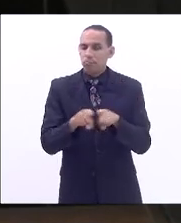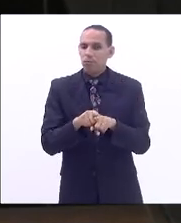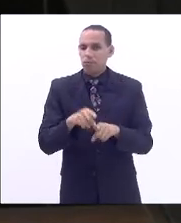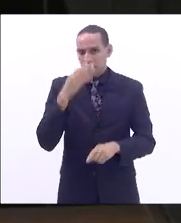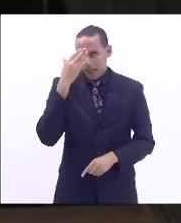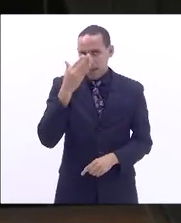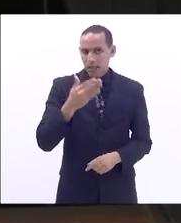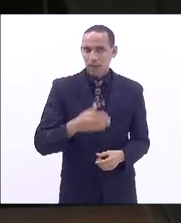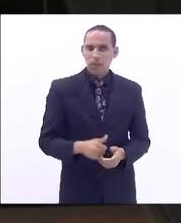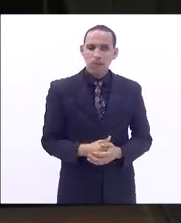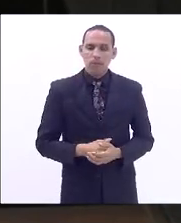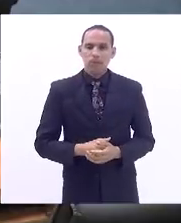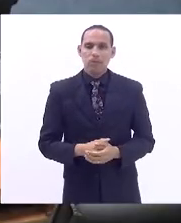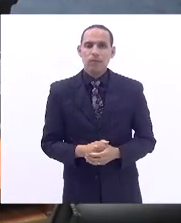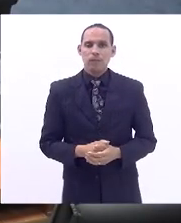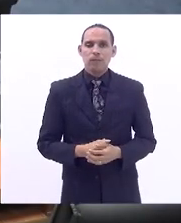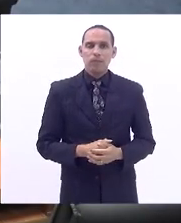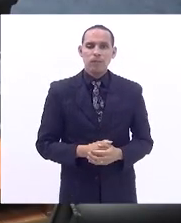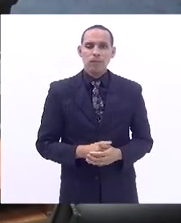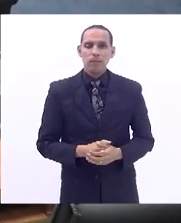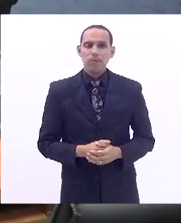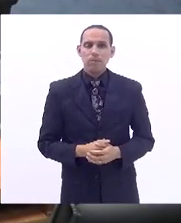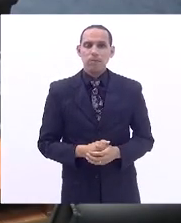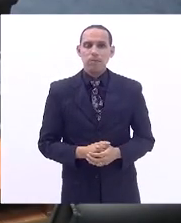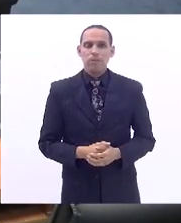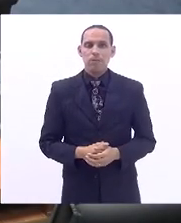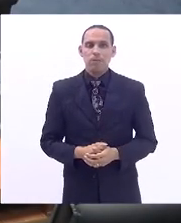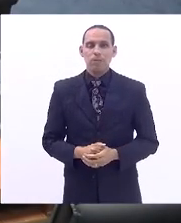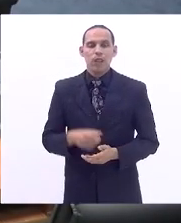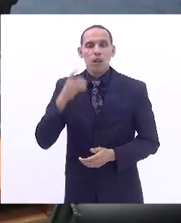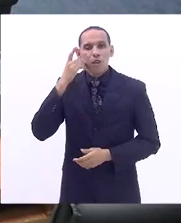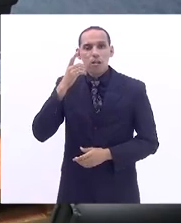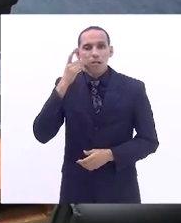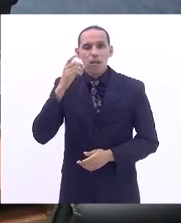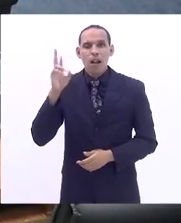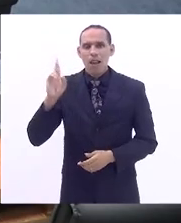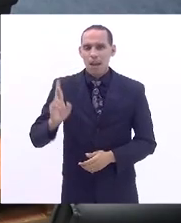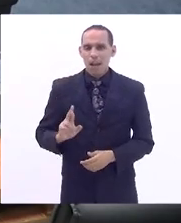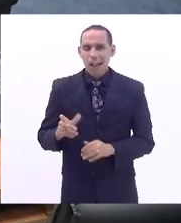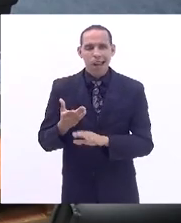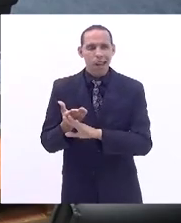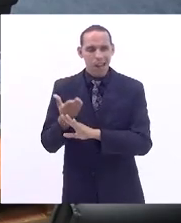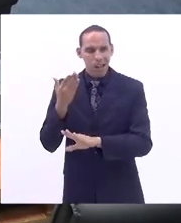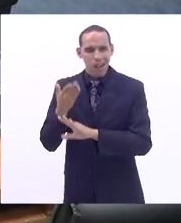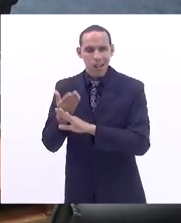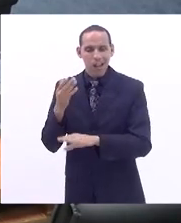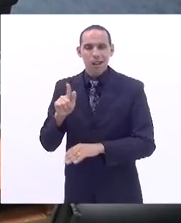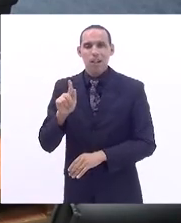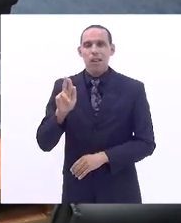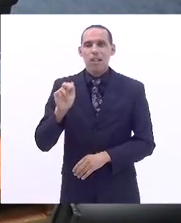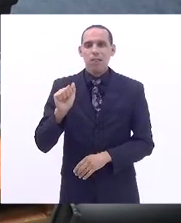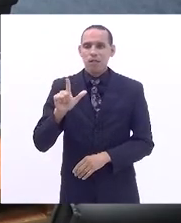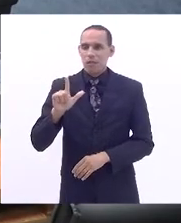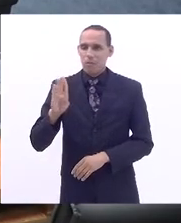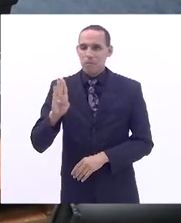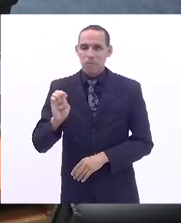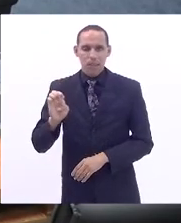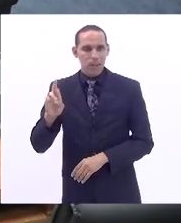Muito obrigado a deputada Renata antes porém um minuto mais Gualberto